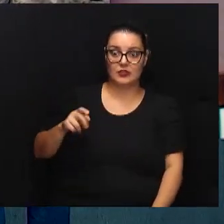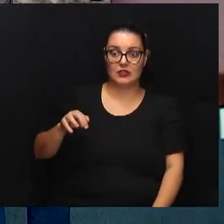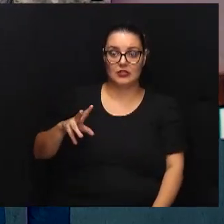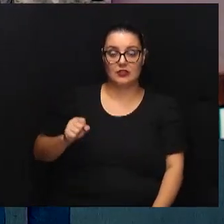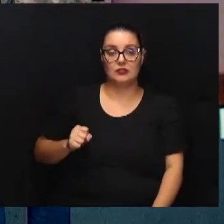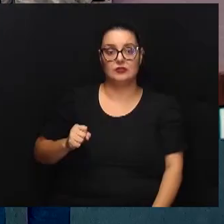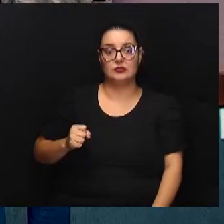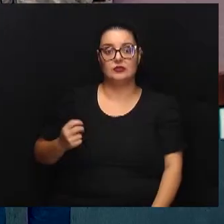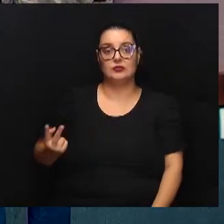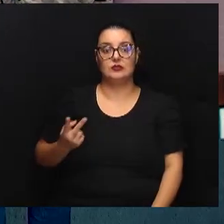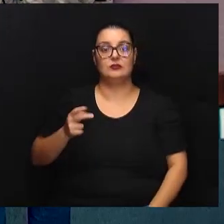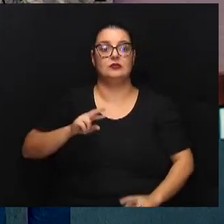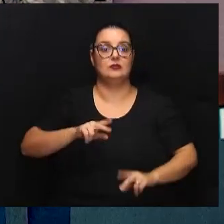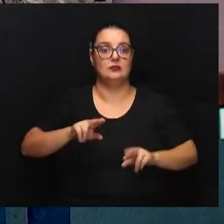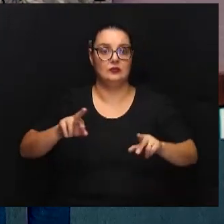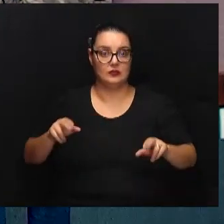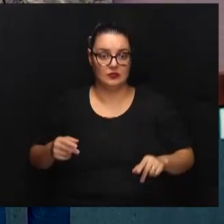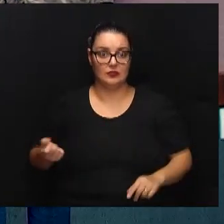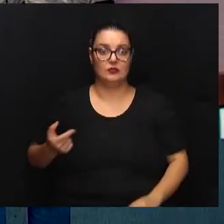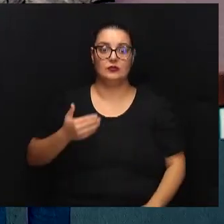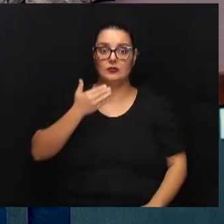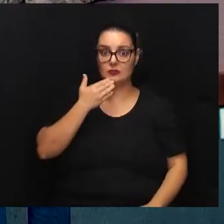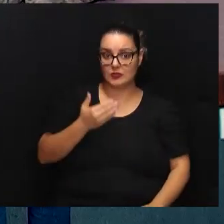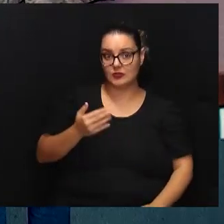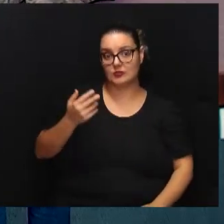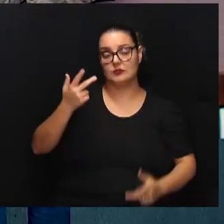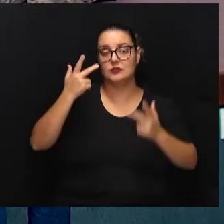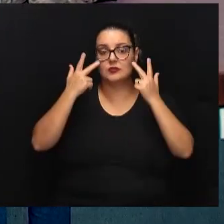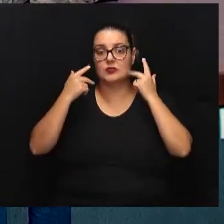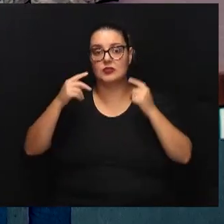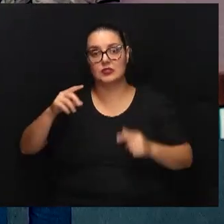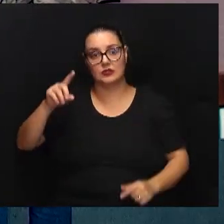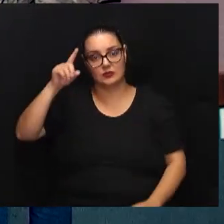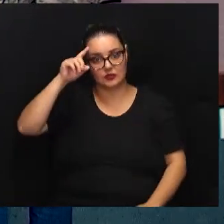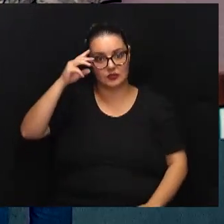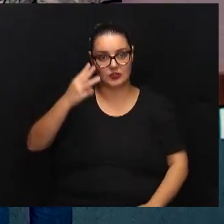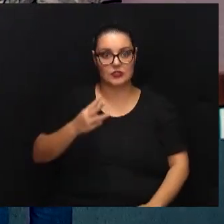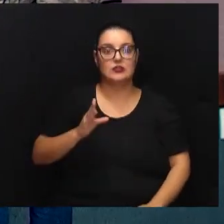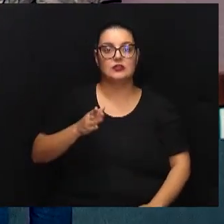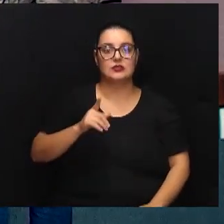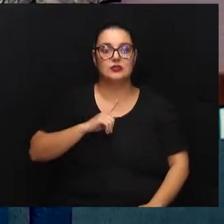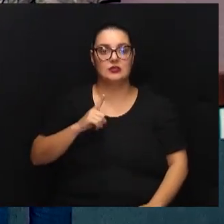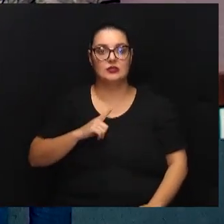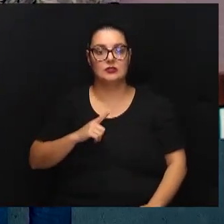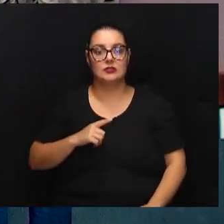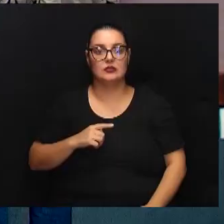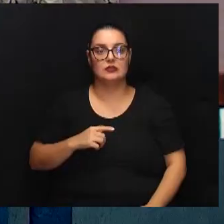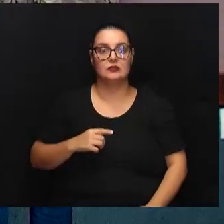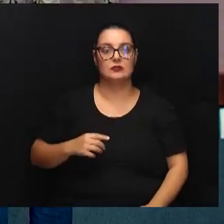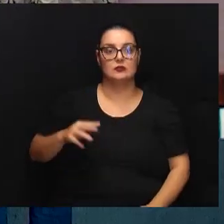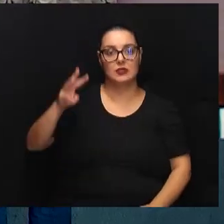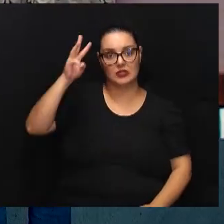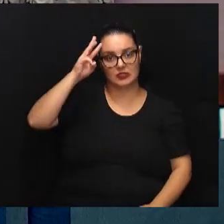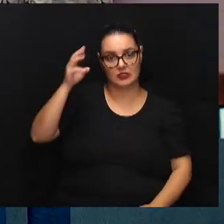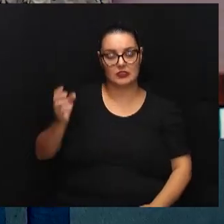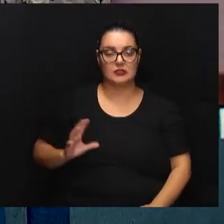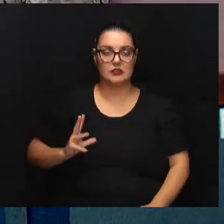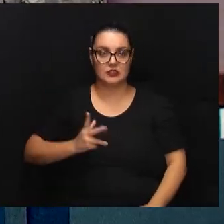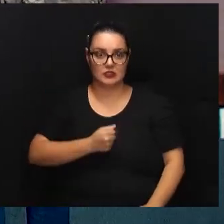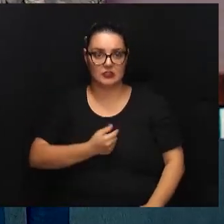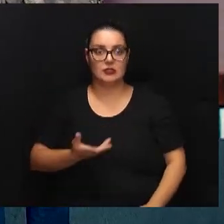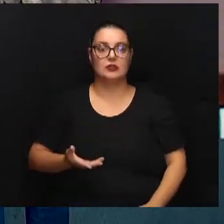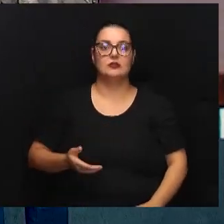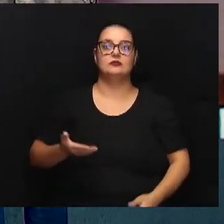cobra. Então, dia 3, a gente já tem uma nova terça trans. Então, compartilhe, entre na página, segue a